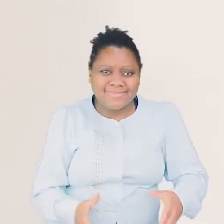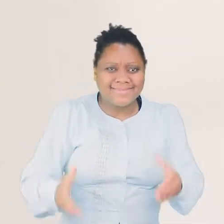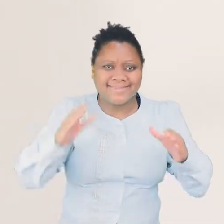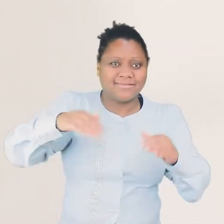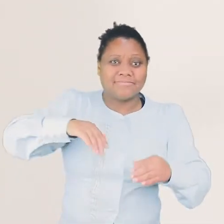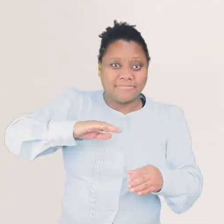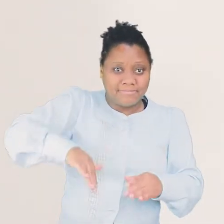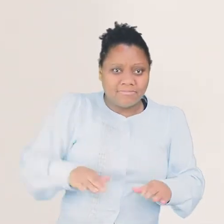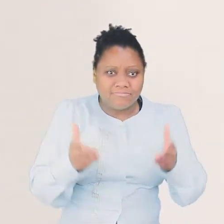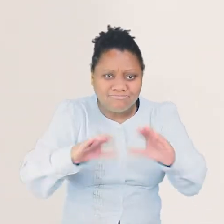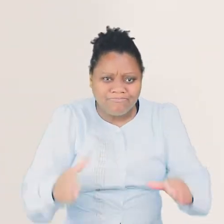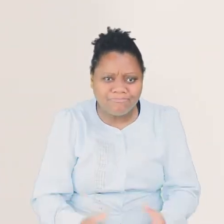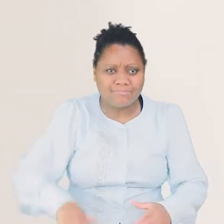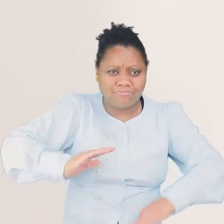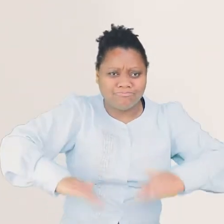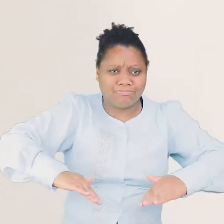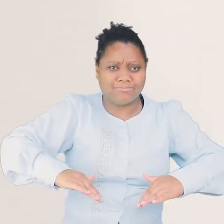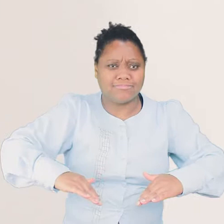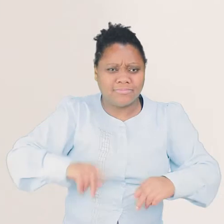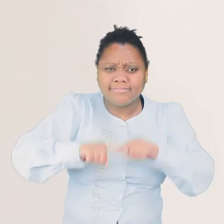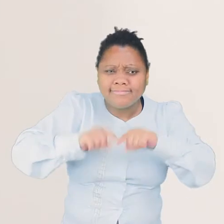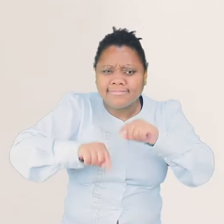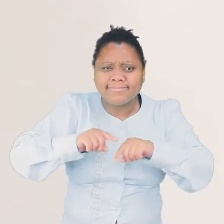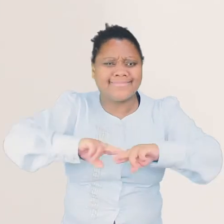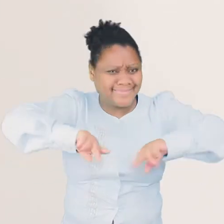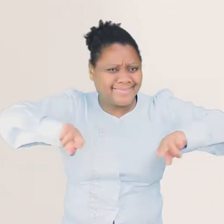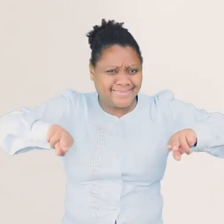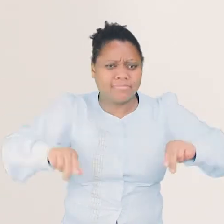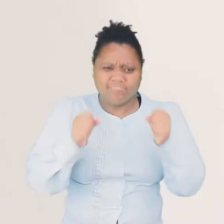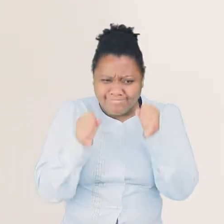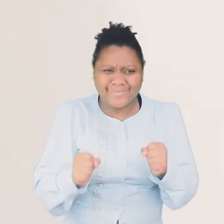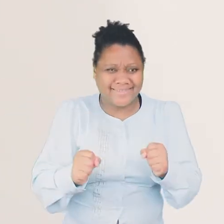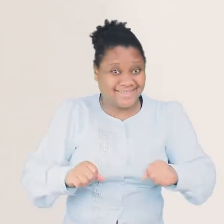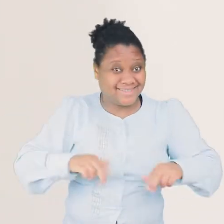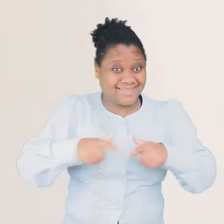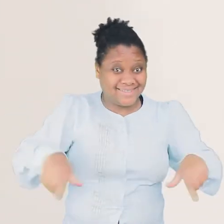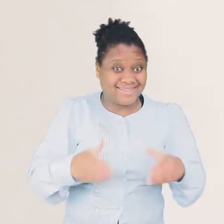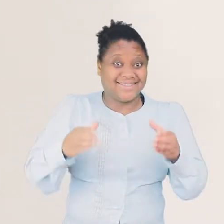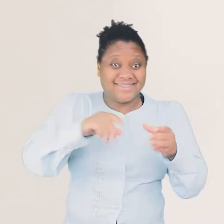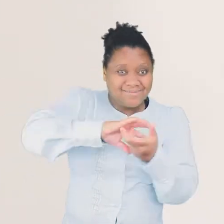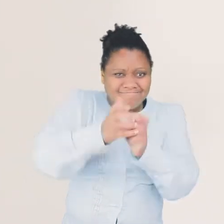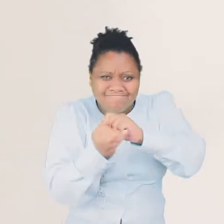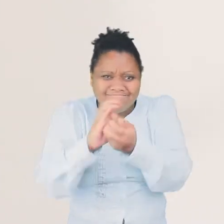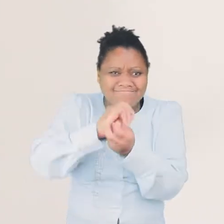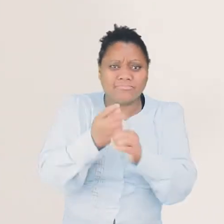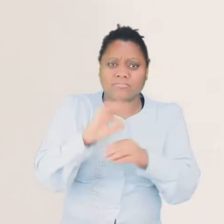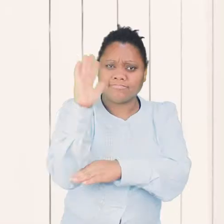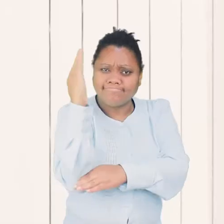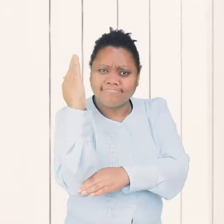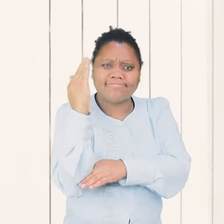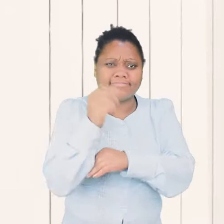darbuka, tabla. E seu material também varia. Pode ser feito em cerâmica, barro,